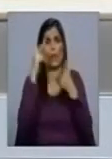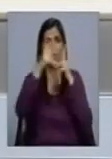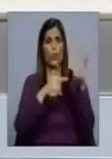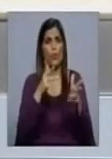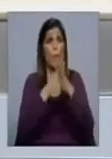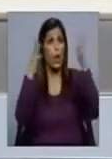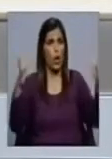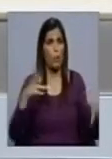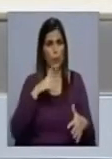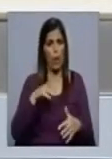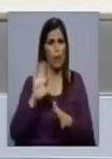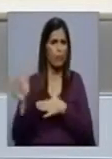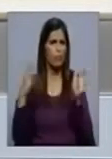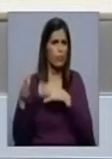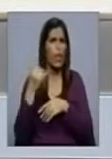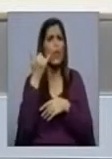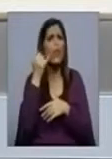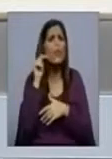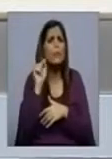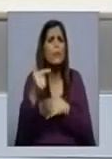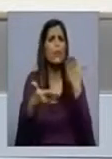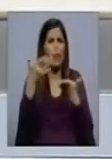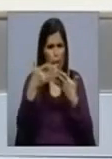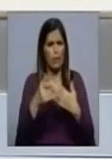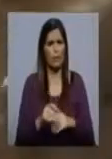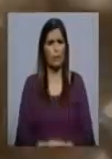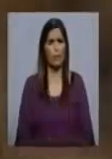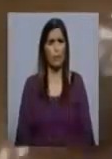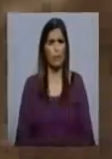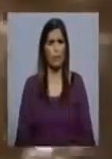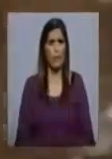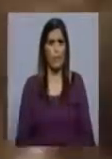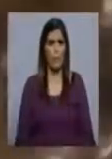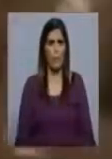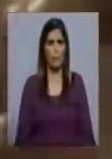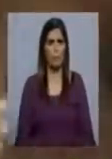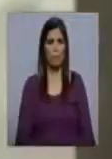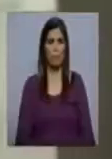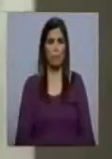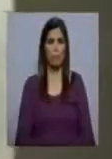do país produziu duas mil toneladas o